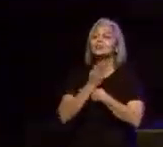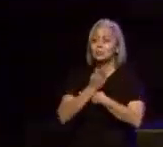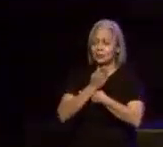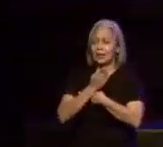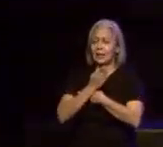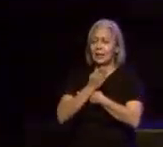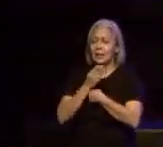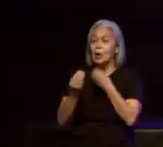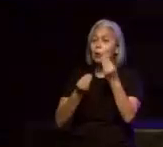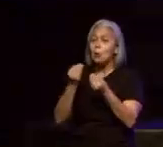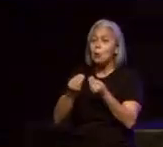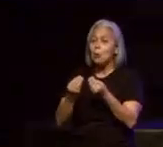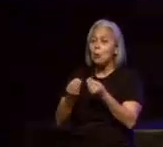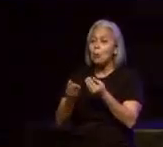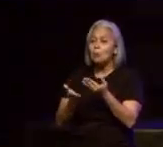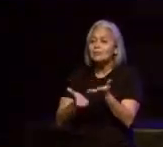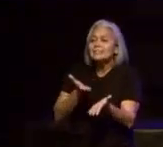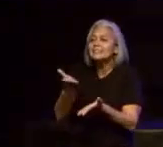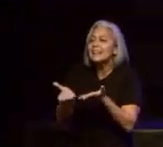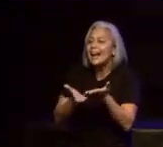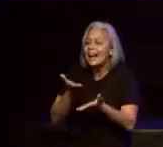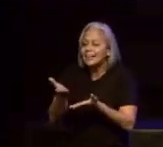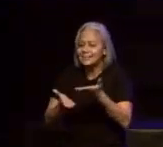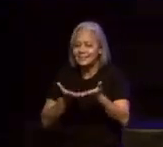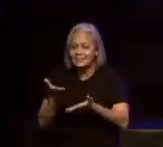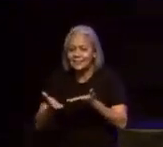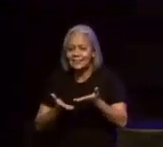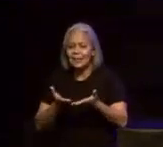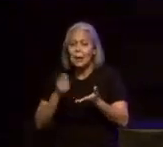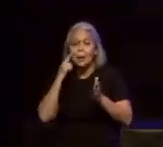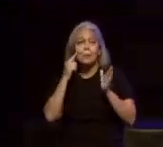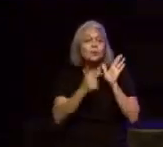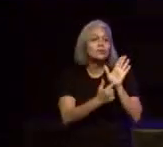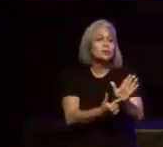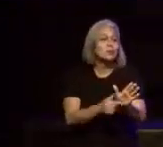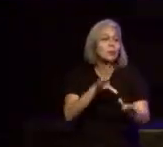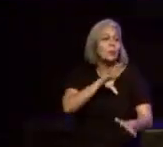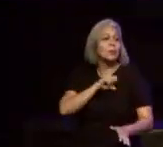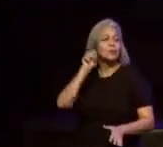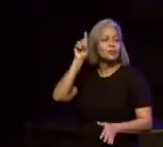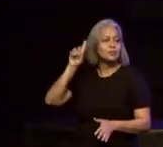como ela me trata, não é apenas ela, é Deus me mostrando o seu amor.